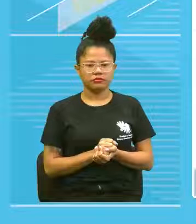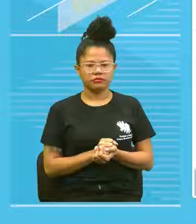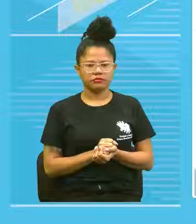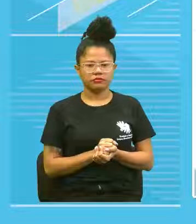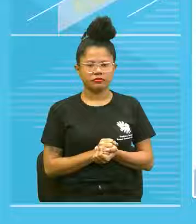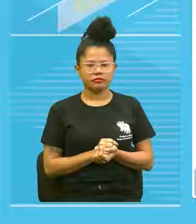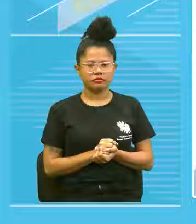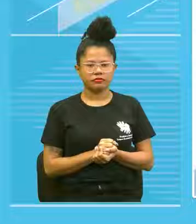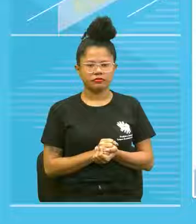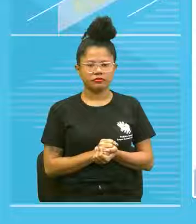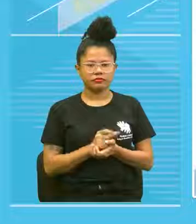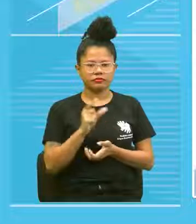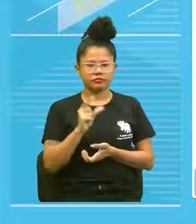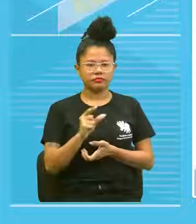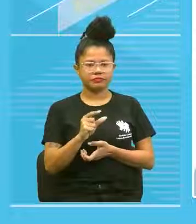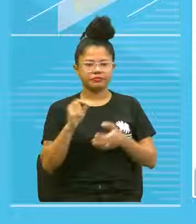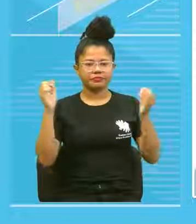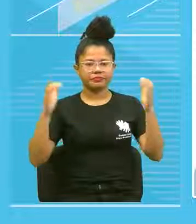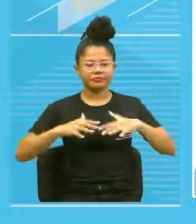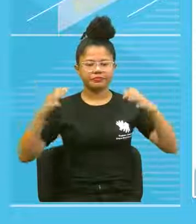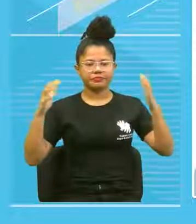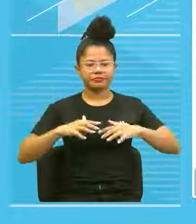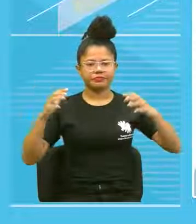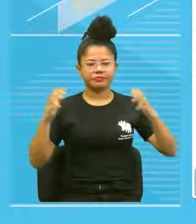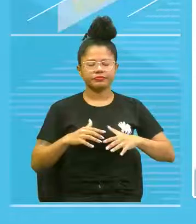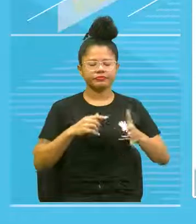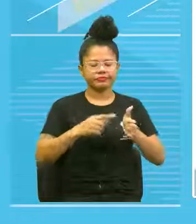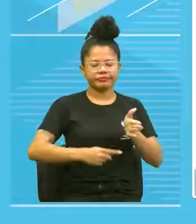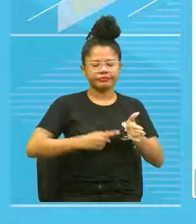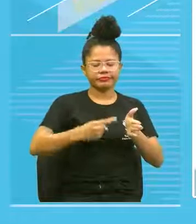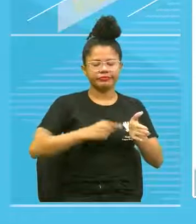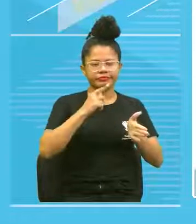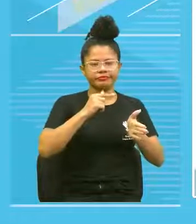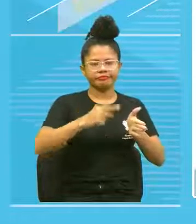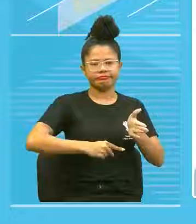e diminuía a chuva hidrelétrica agoniza